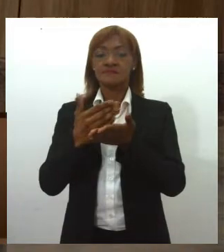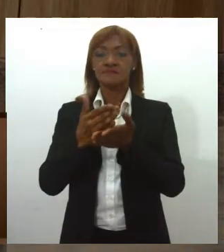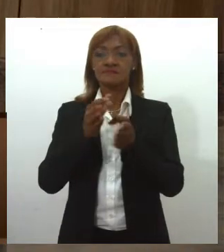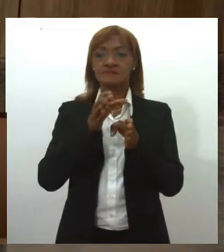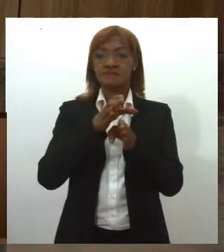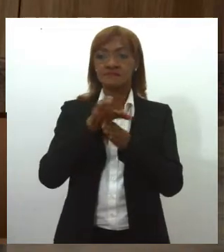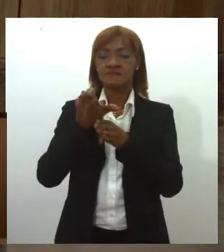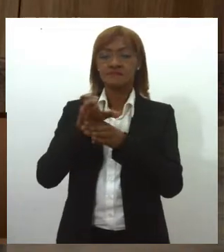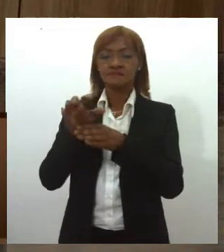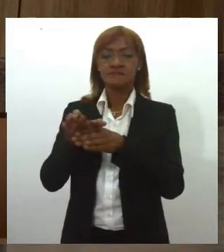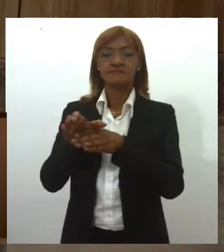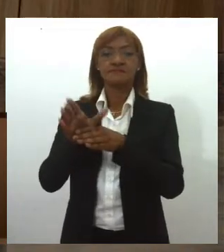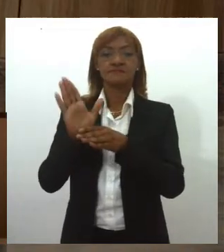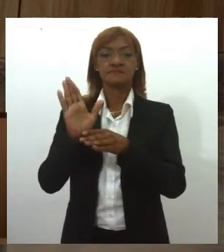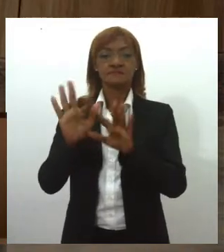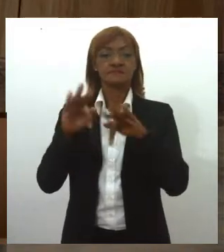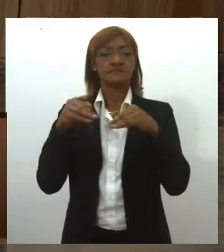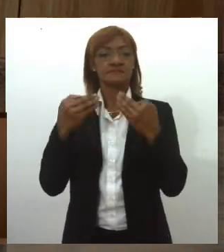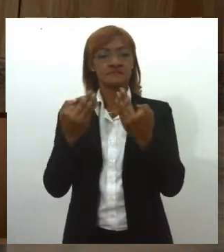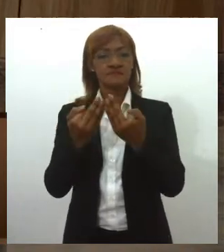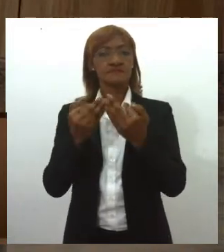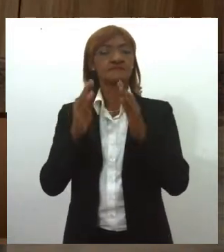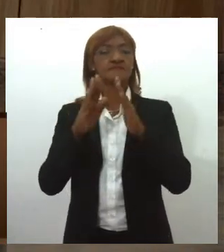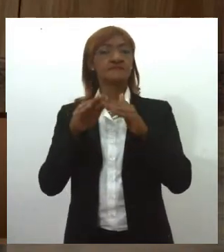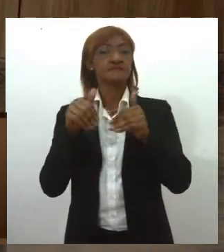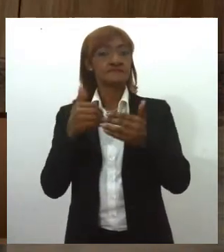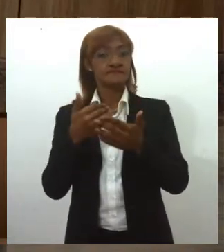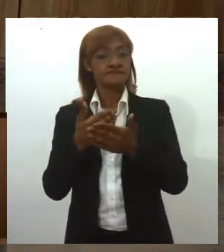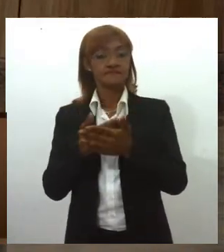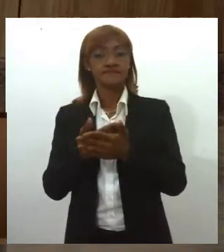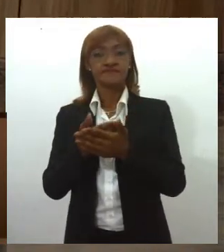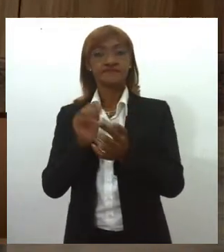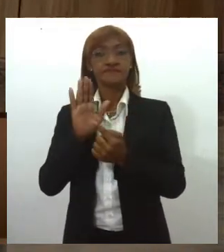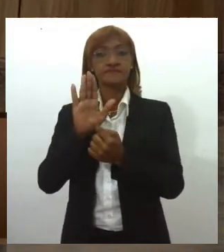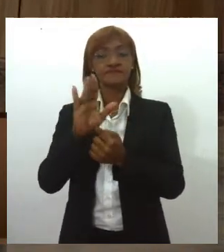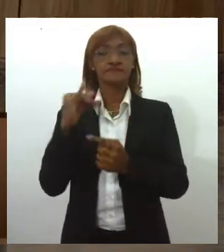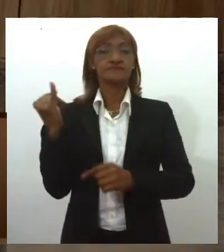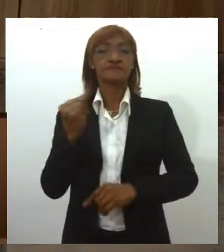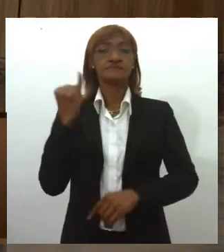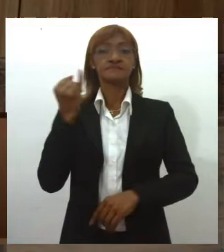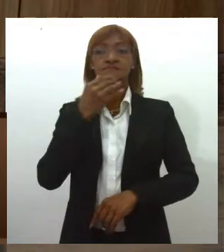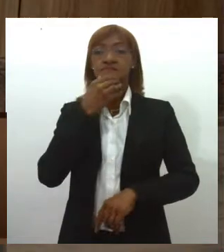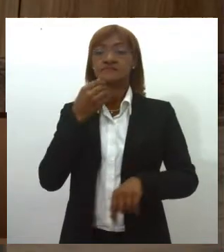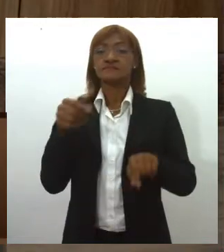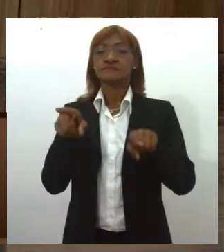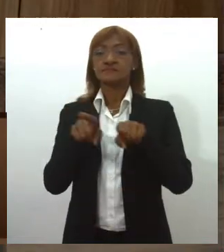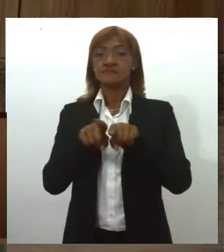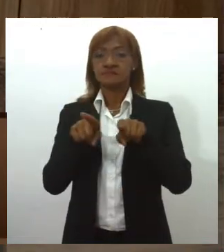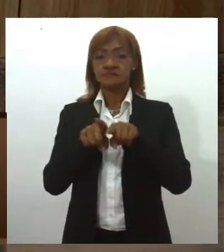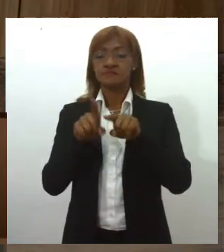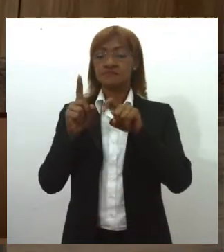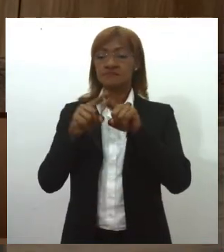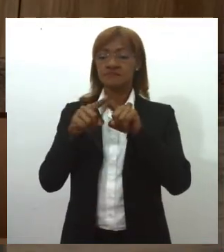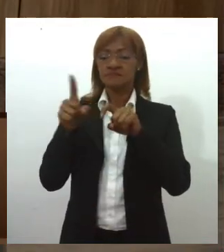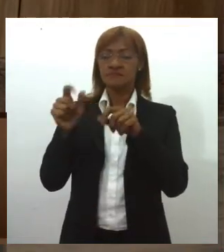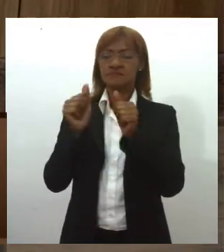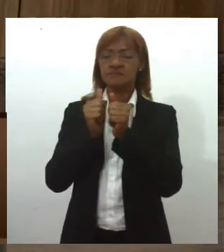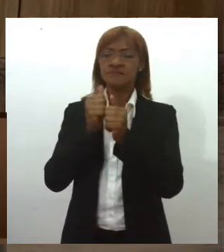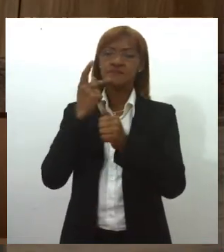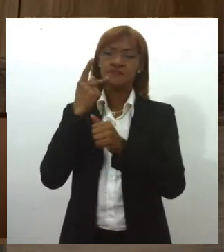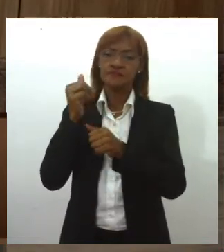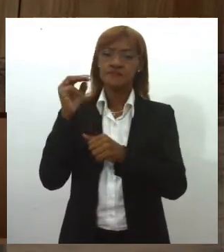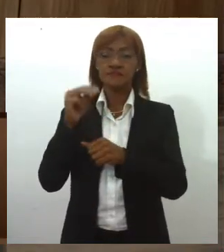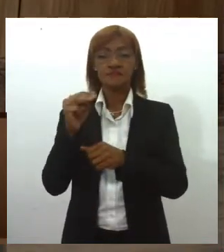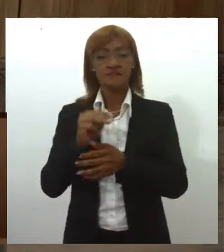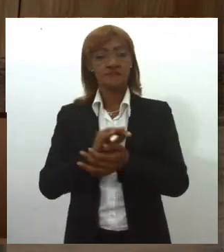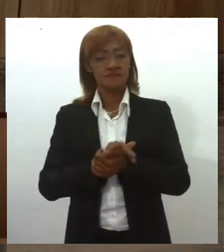discussão nas famílias, na escola, né, sobre a importância do menino e também do pai, da mãe, poder levar, assim como leva a menina